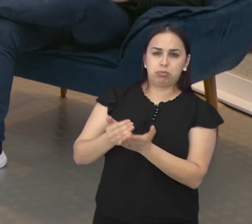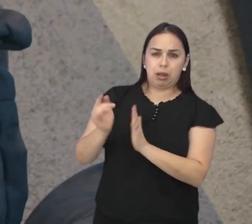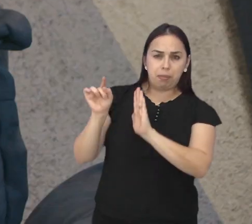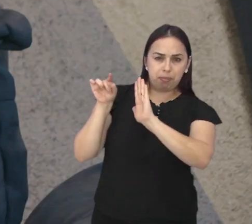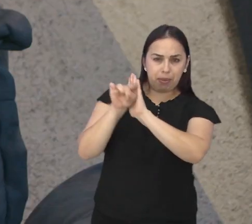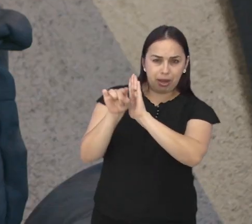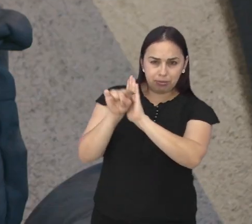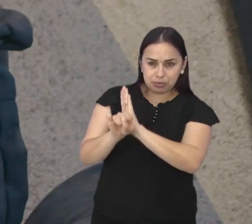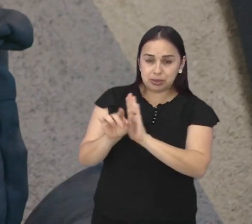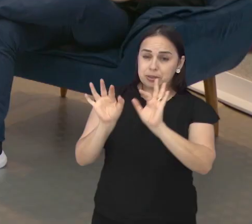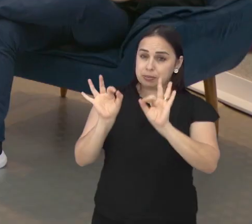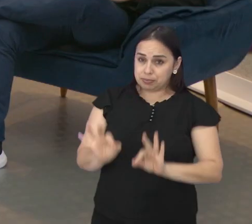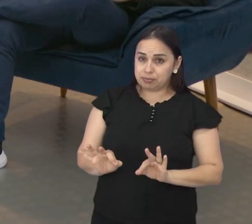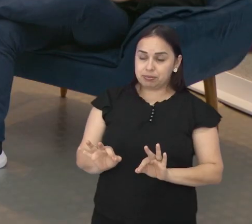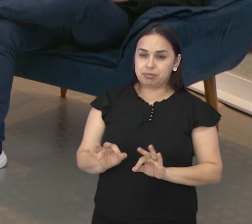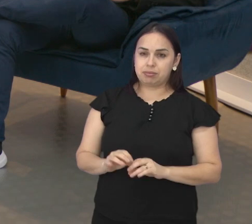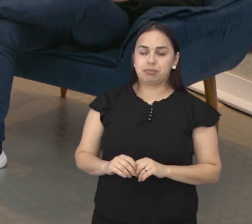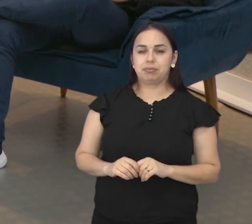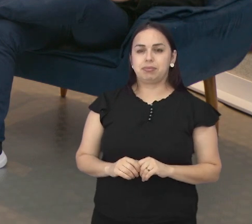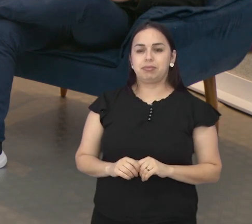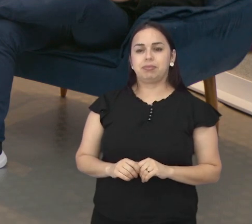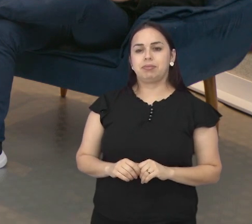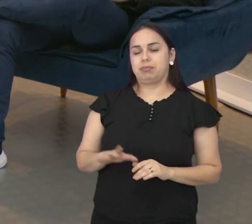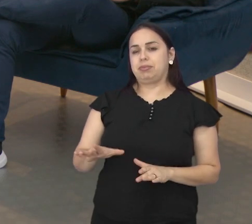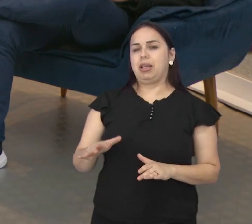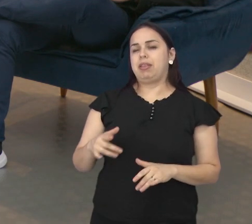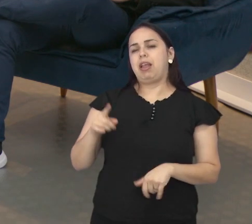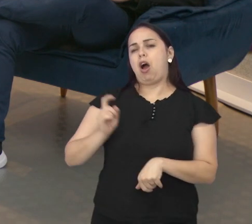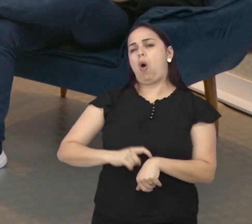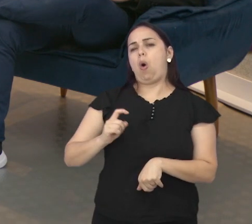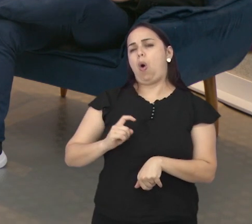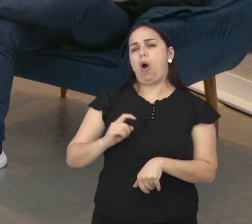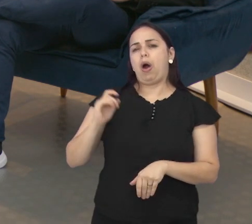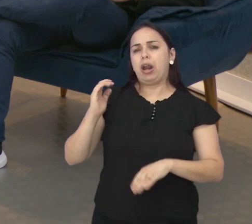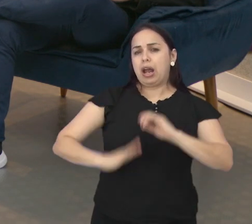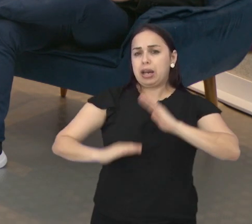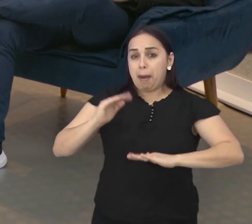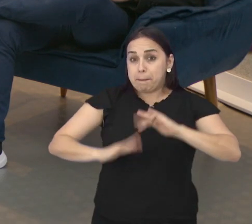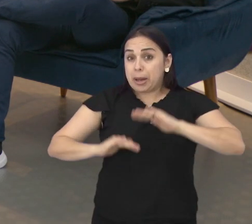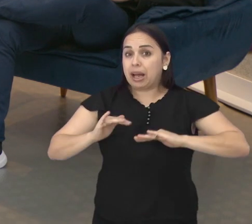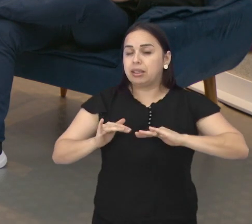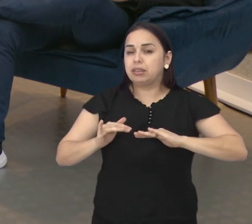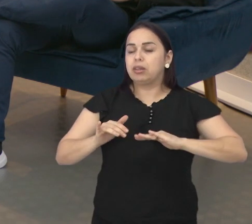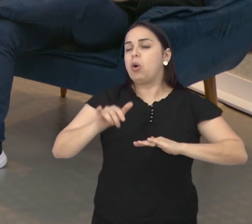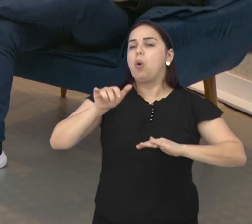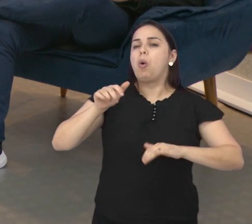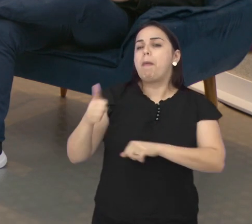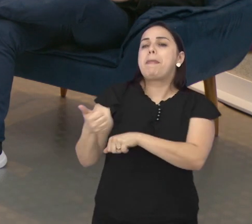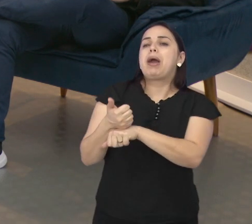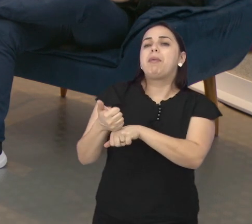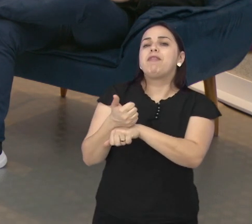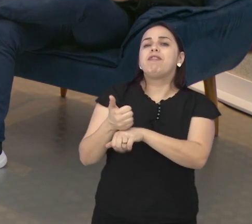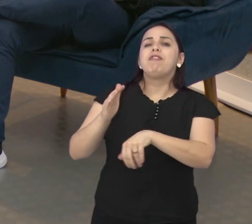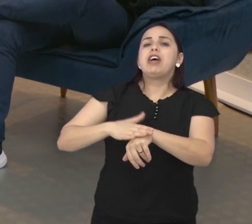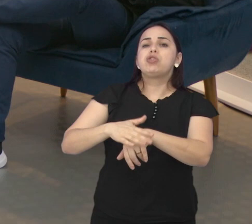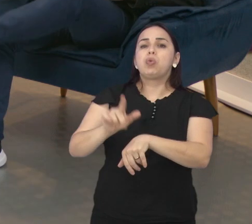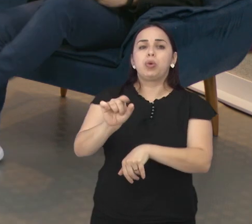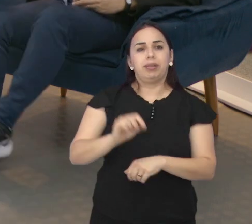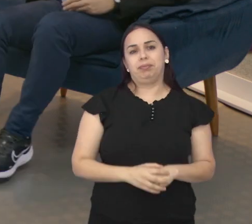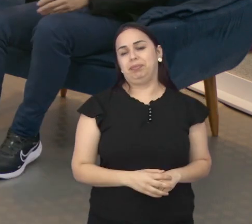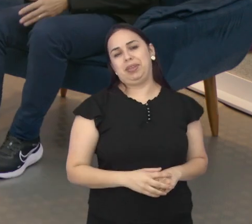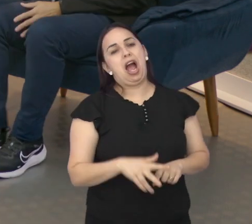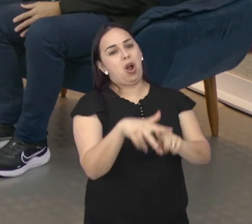começando, pelo começo, colocando a mão na massa, O que realmente faz o